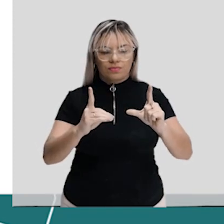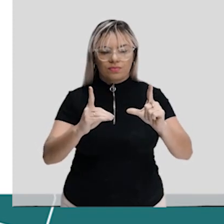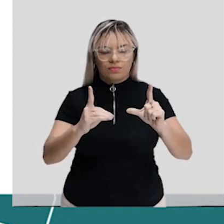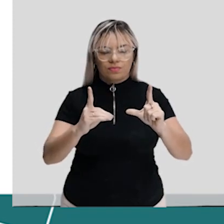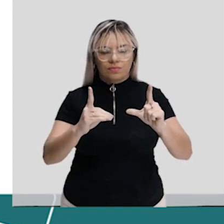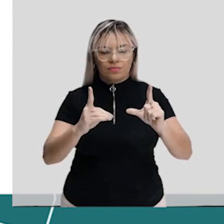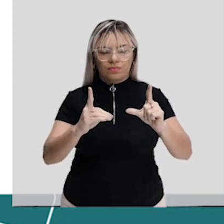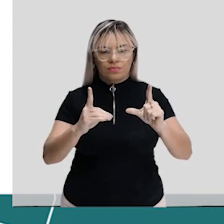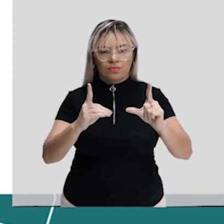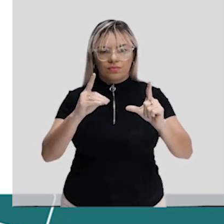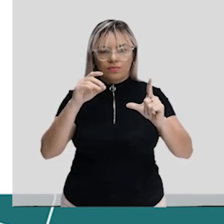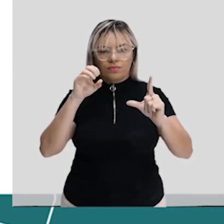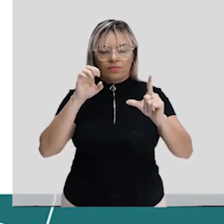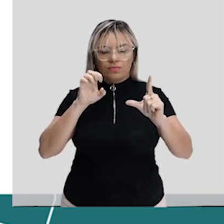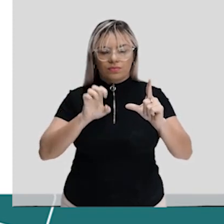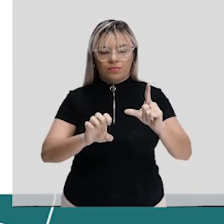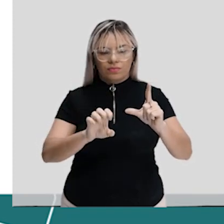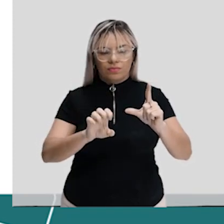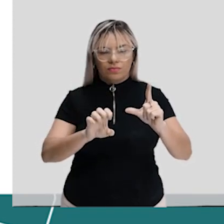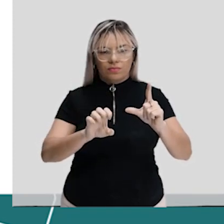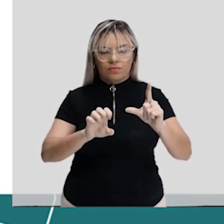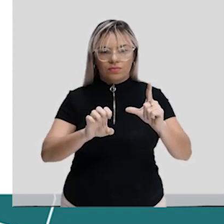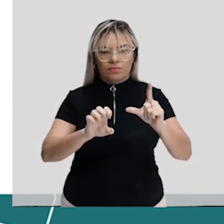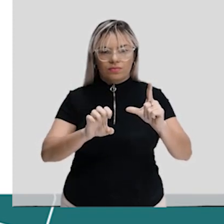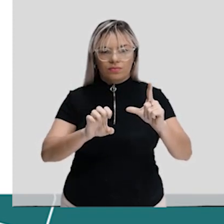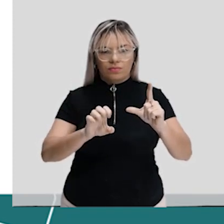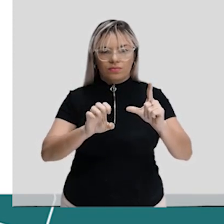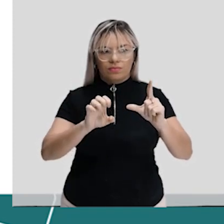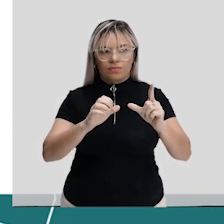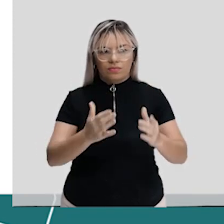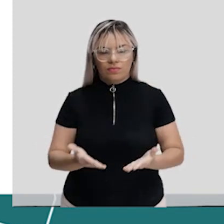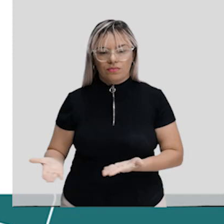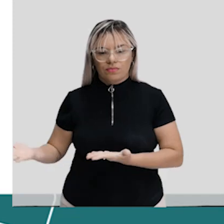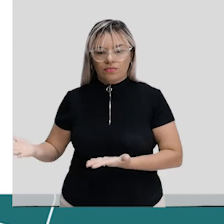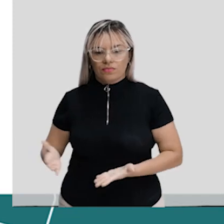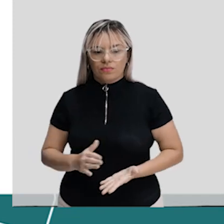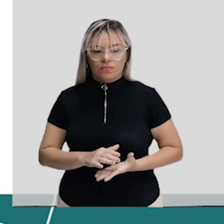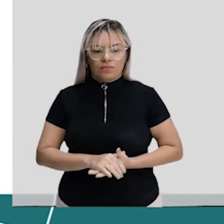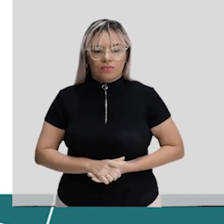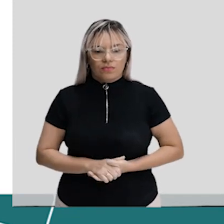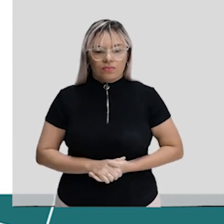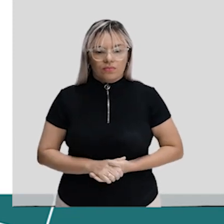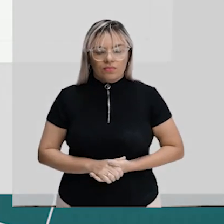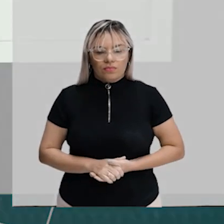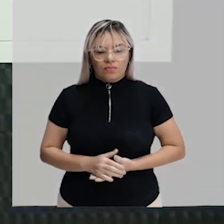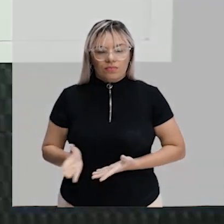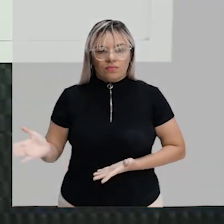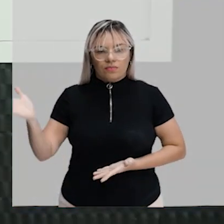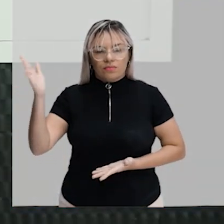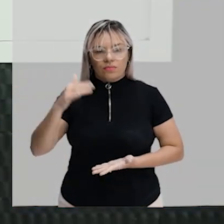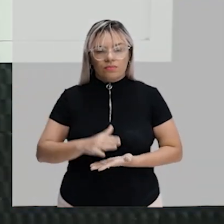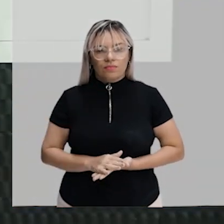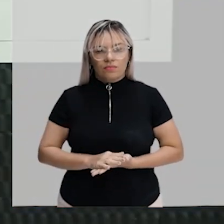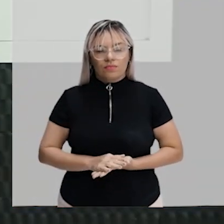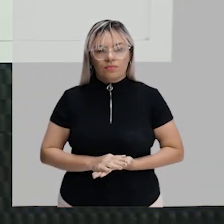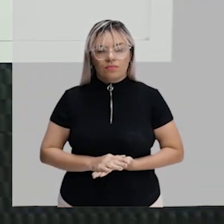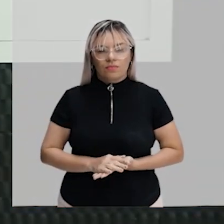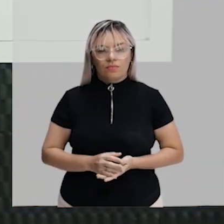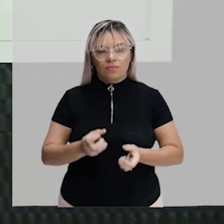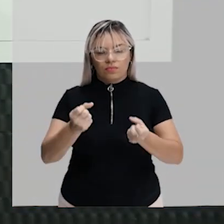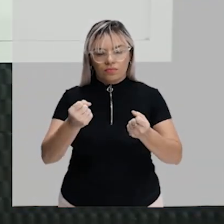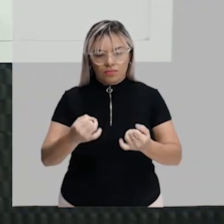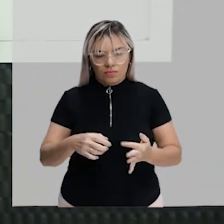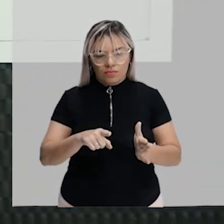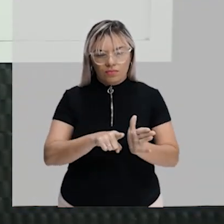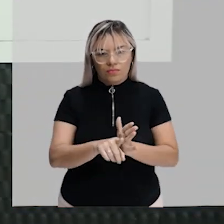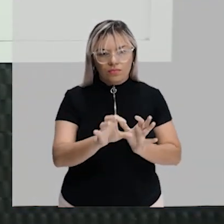D 525% ou letra E 625%. Então, galera, vamos recolher aqui os dados da questão, né? Vamos